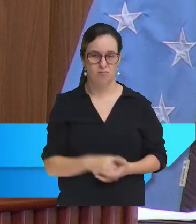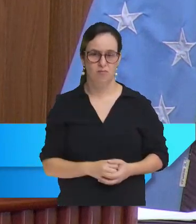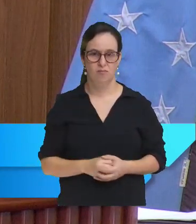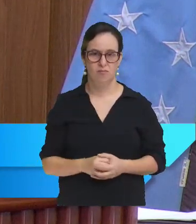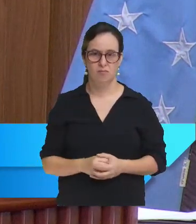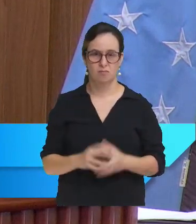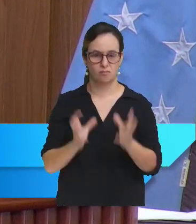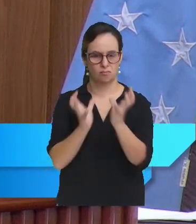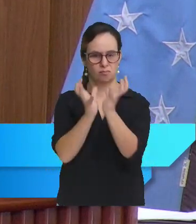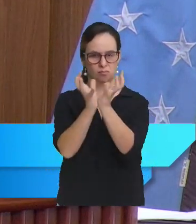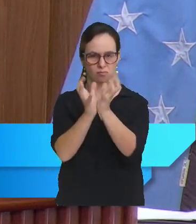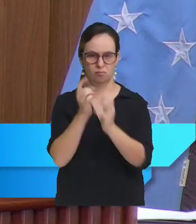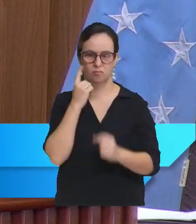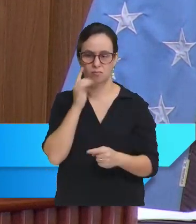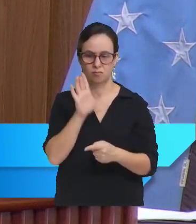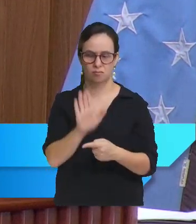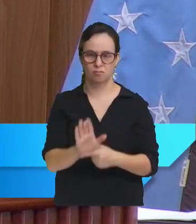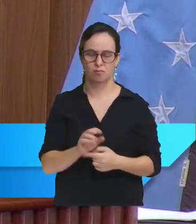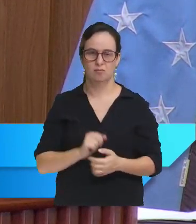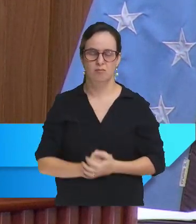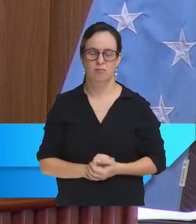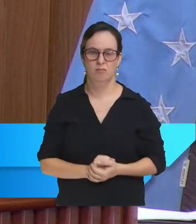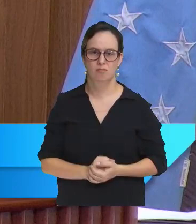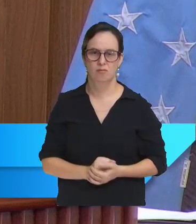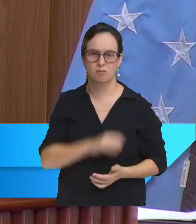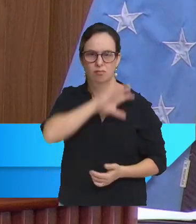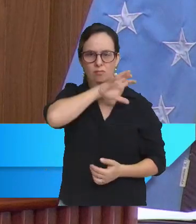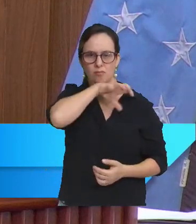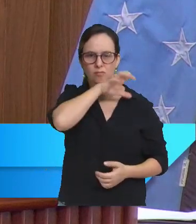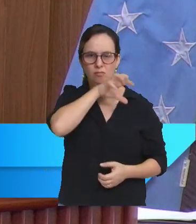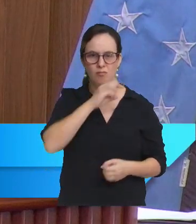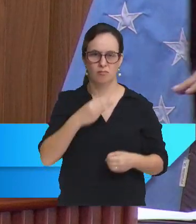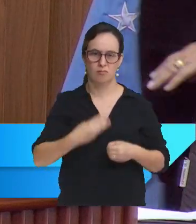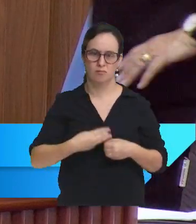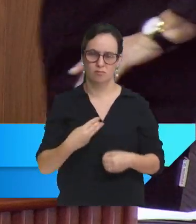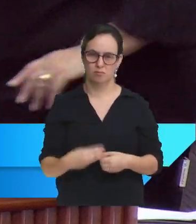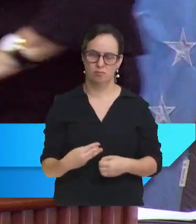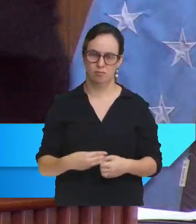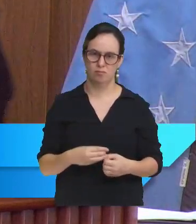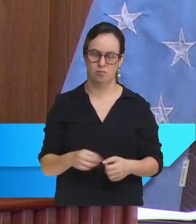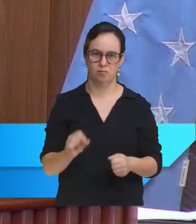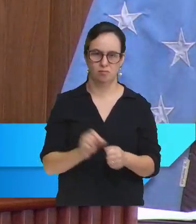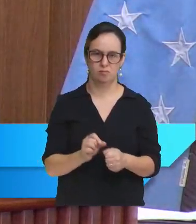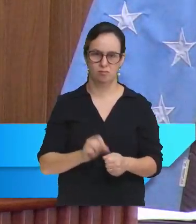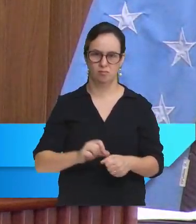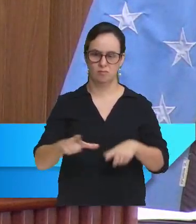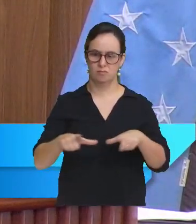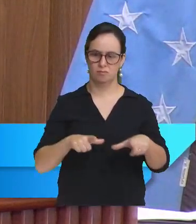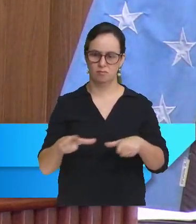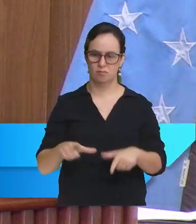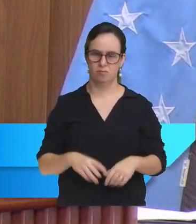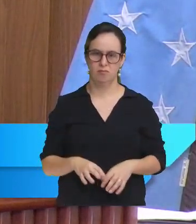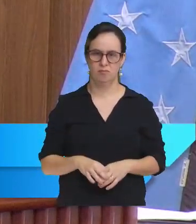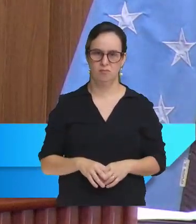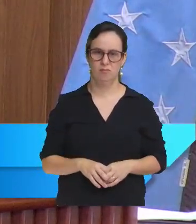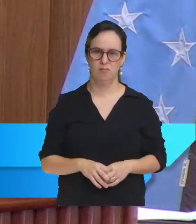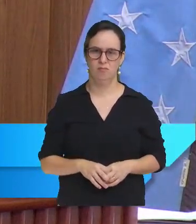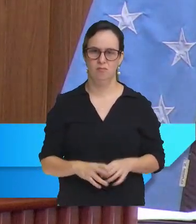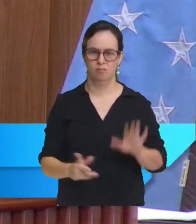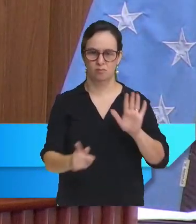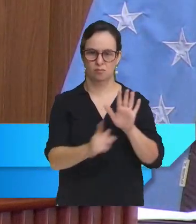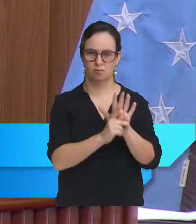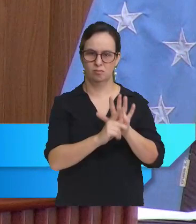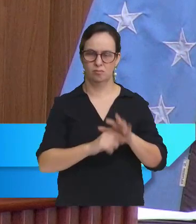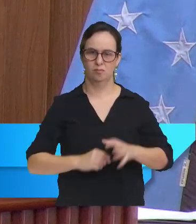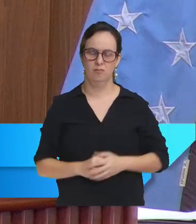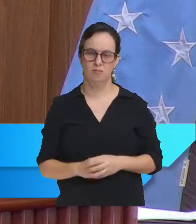animais do nosso município, fazer os seus trabalhos, fazer os seus projetos. Então, essa noite festiva vem para poder